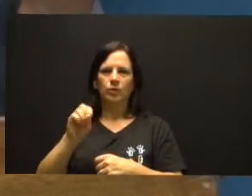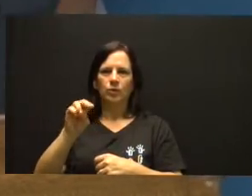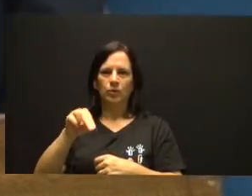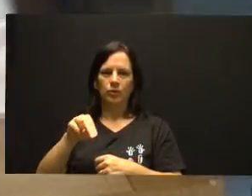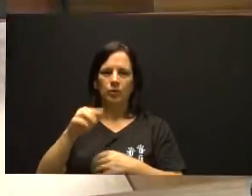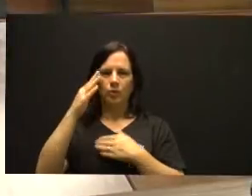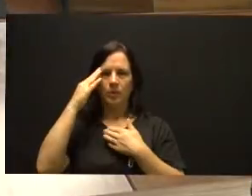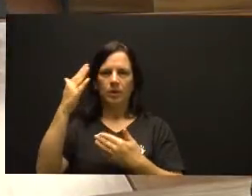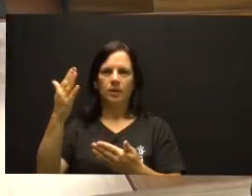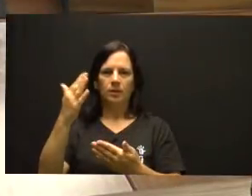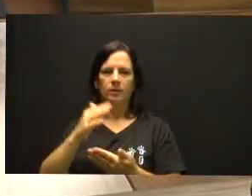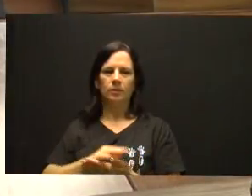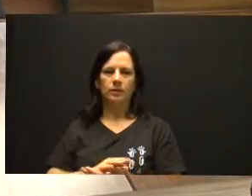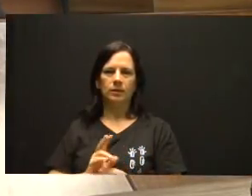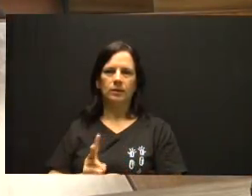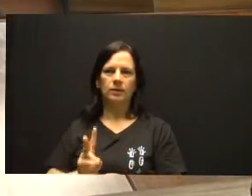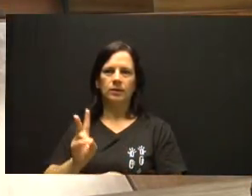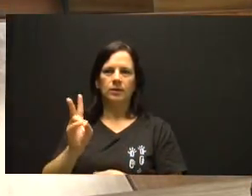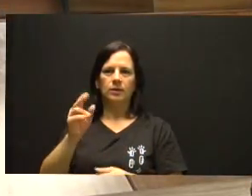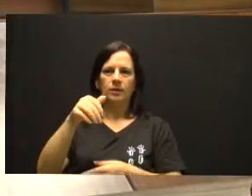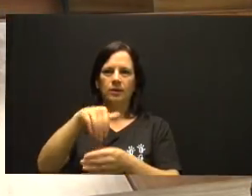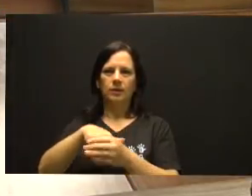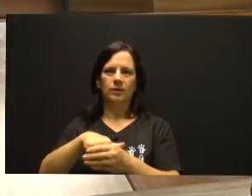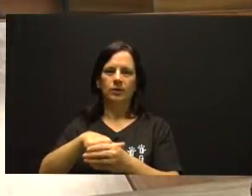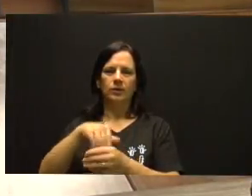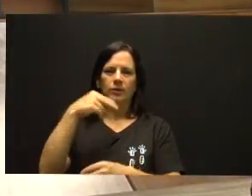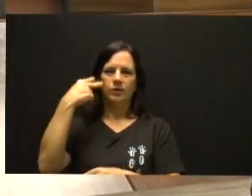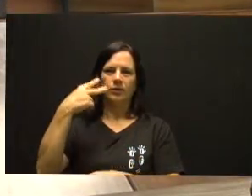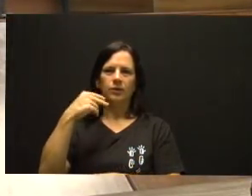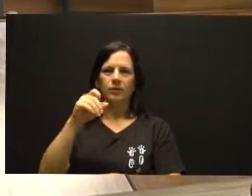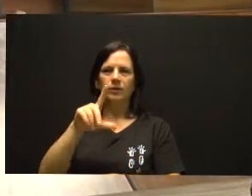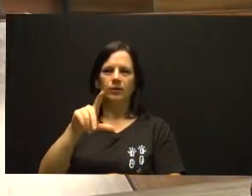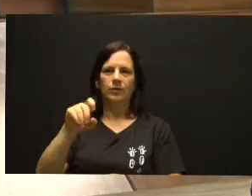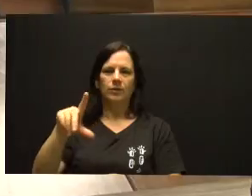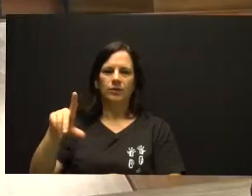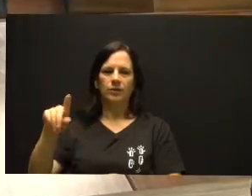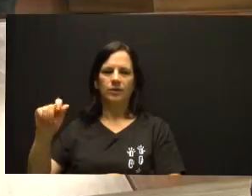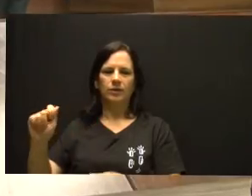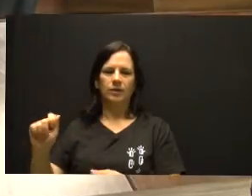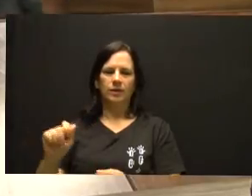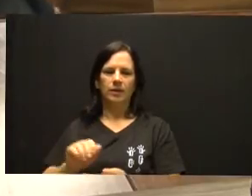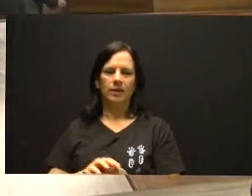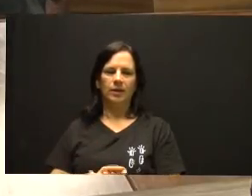vereadores. Continua em votação, com a palavra, vereador Lalá.